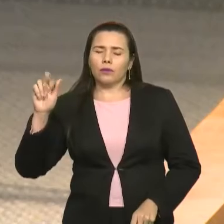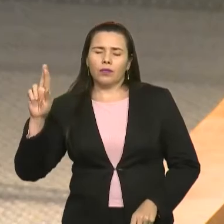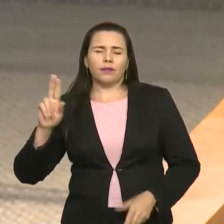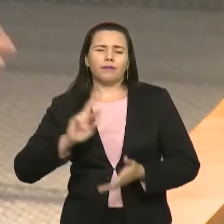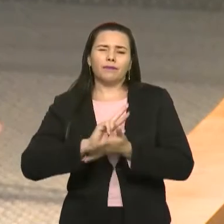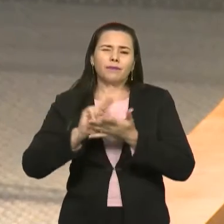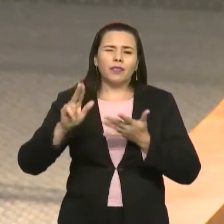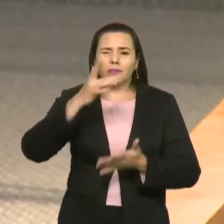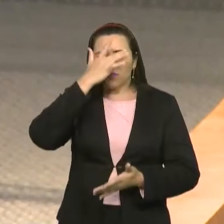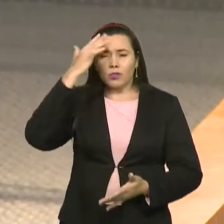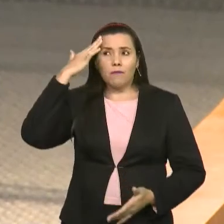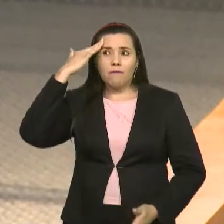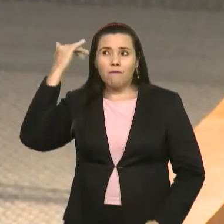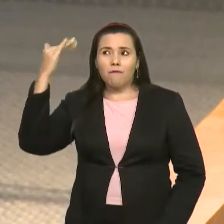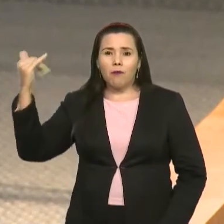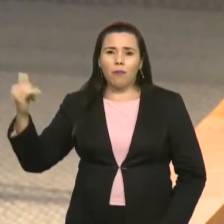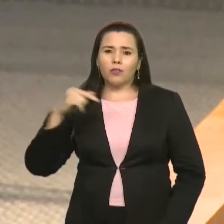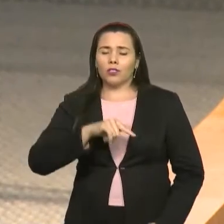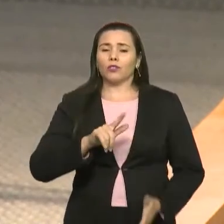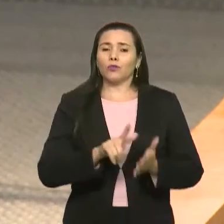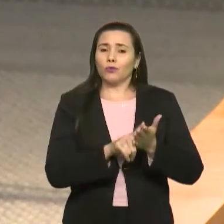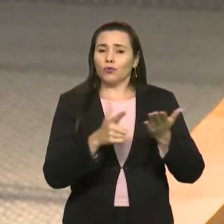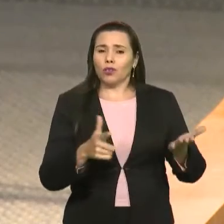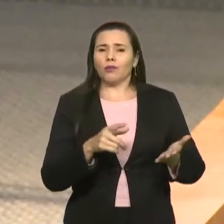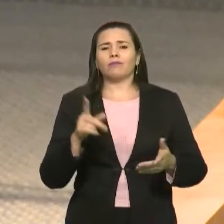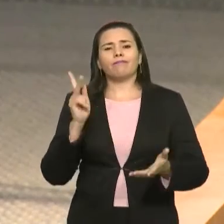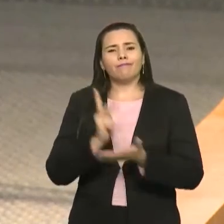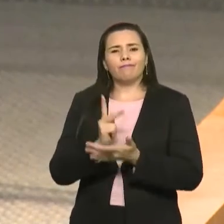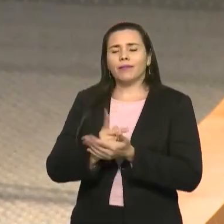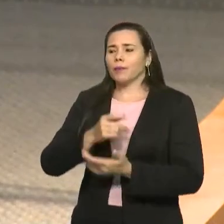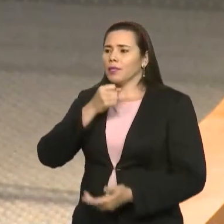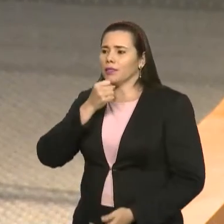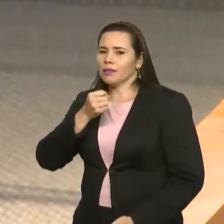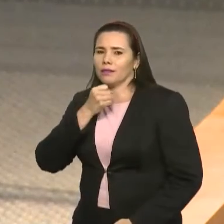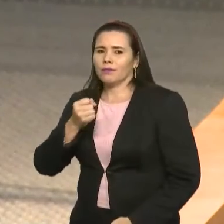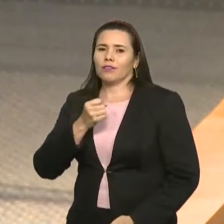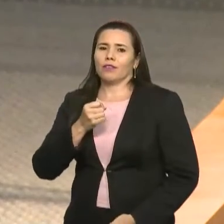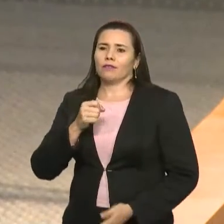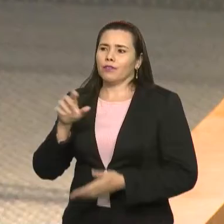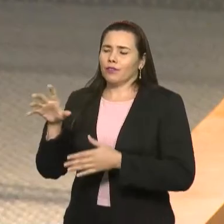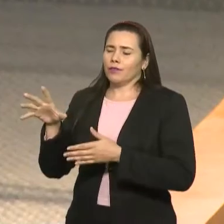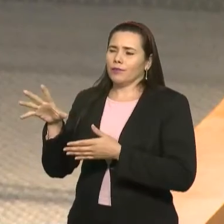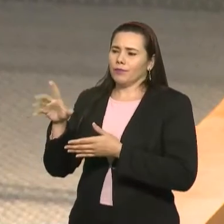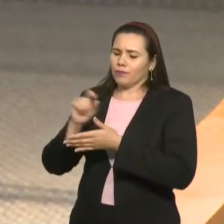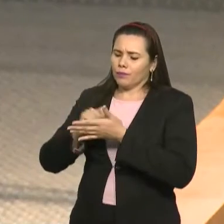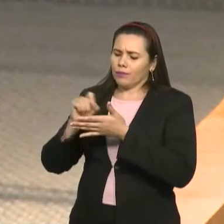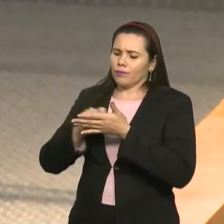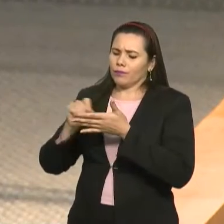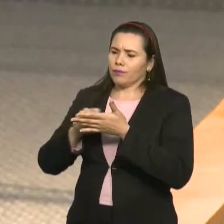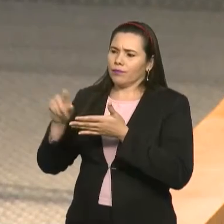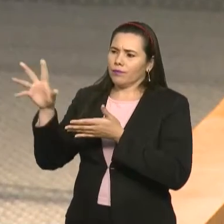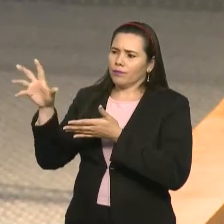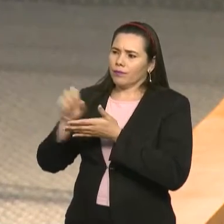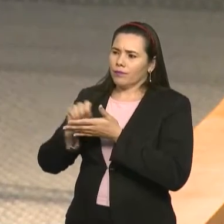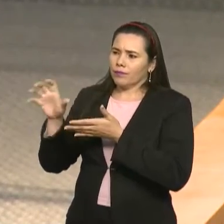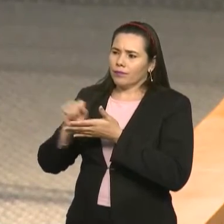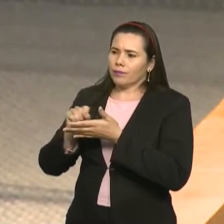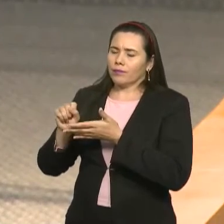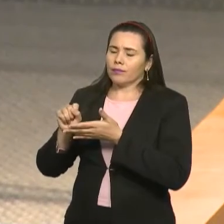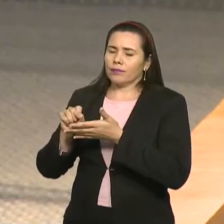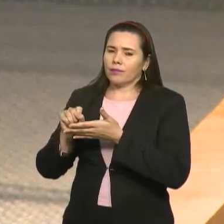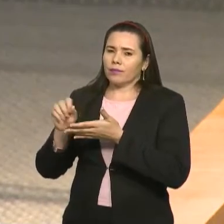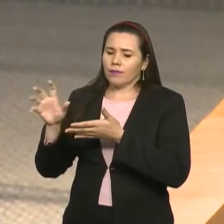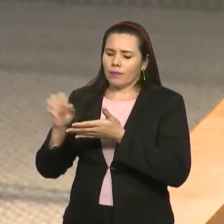como Benedito Buzá, Lino Moreira e inúmeros outros. Aliás, quase toda a academia maranhense de letra um dia escreveu um texto naquele